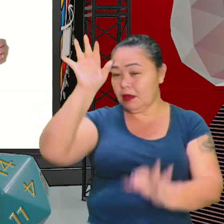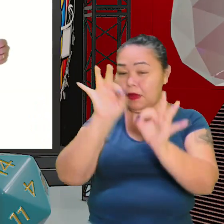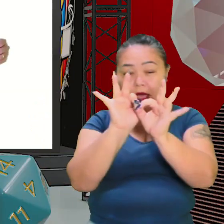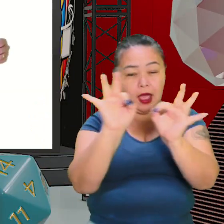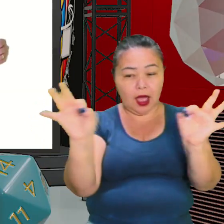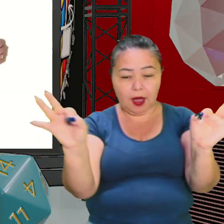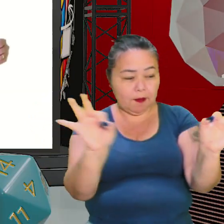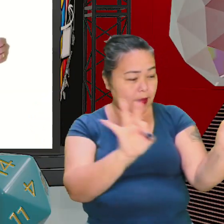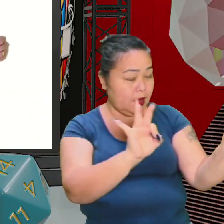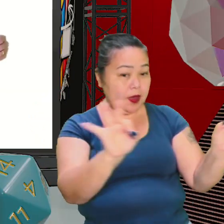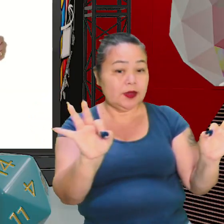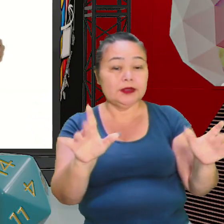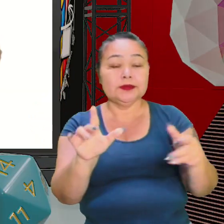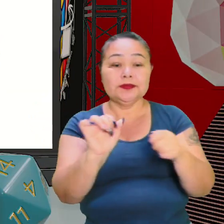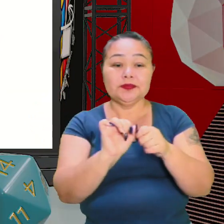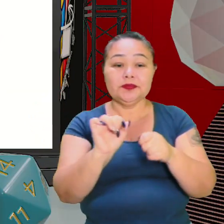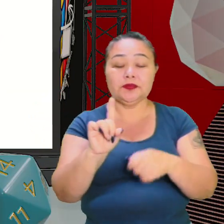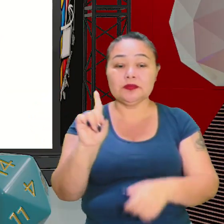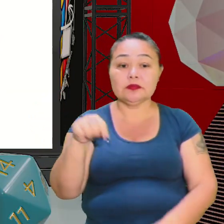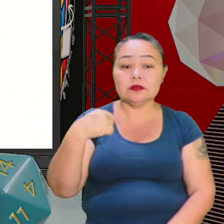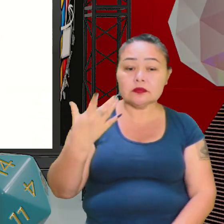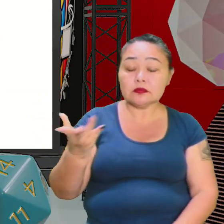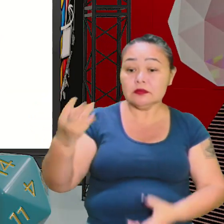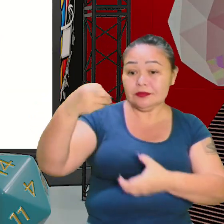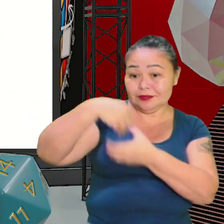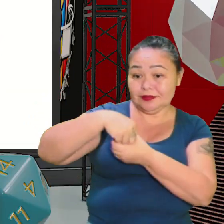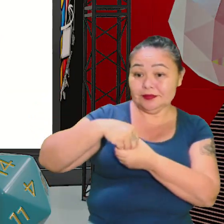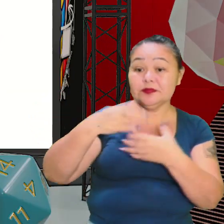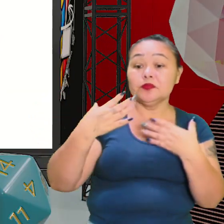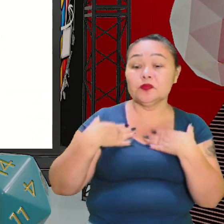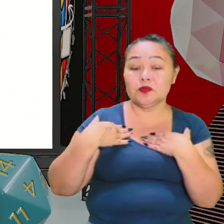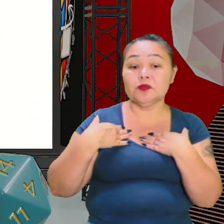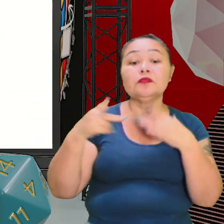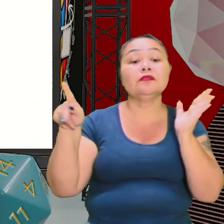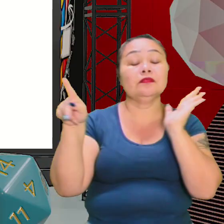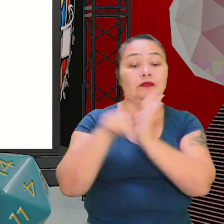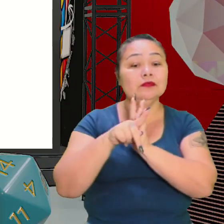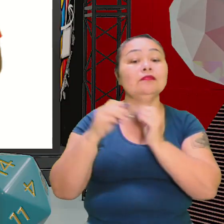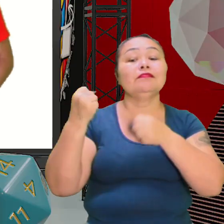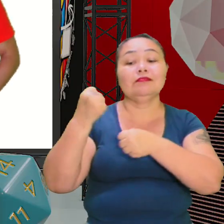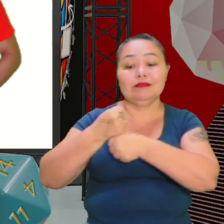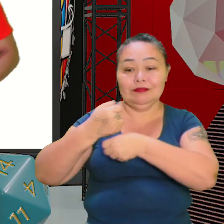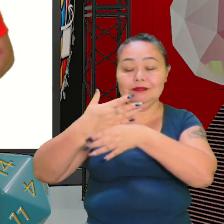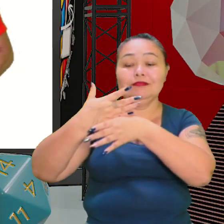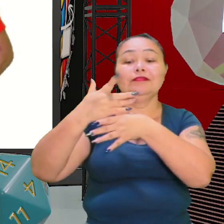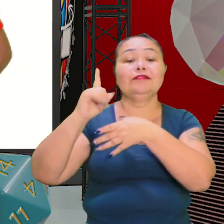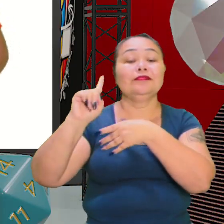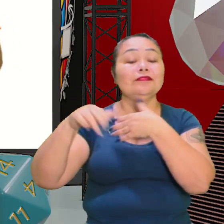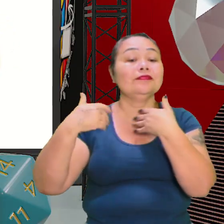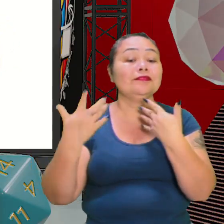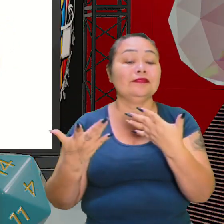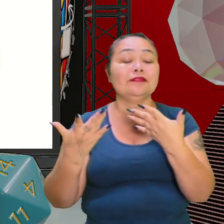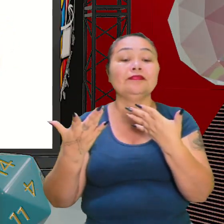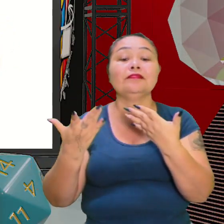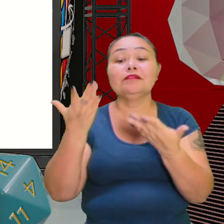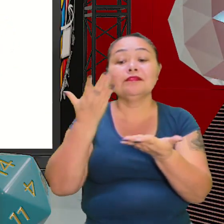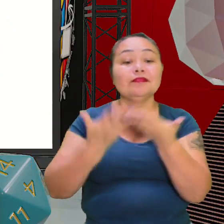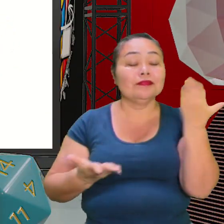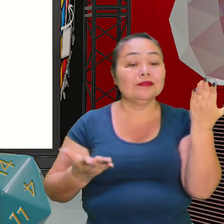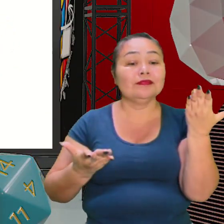medir lá... Aí se ele fez o muro, aí está dentro do meu terreno, o muro é seu. aí o muro é meu, e aí ele